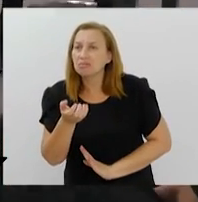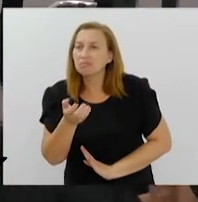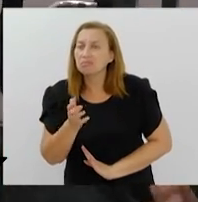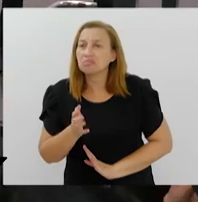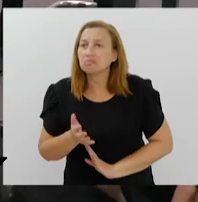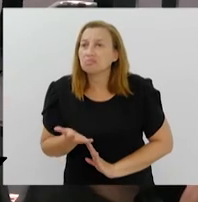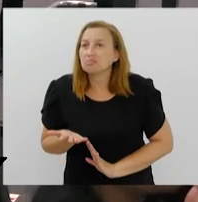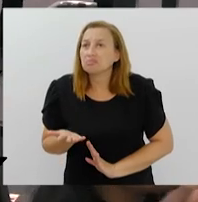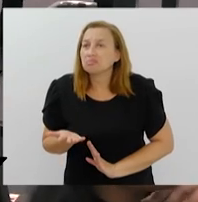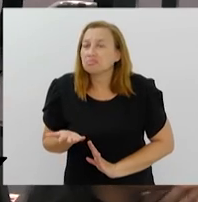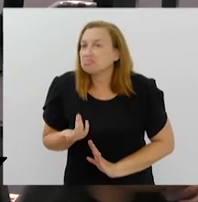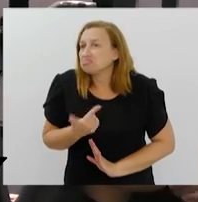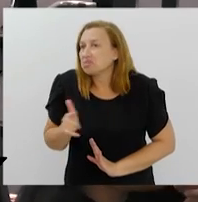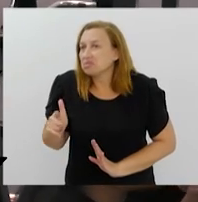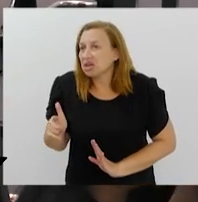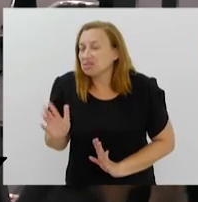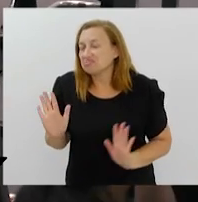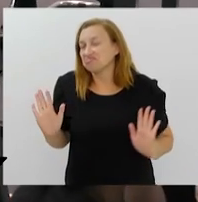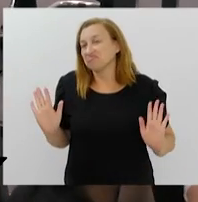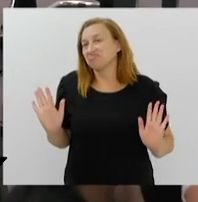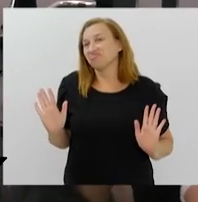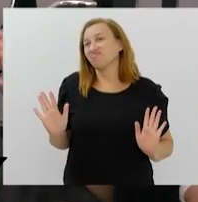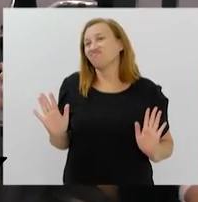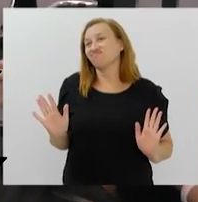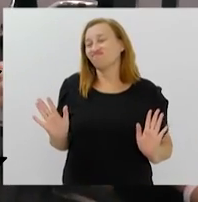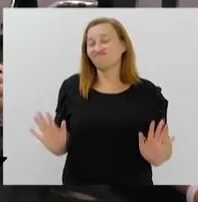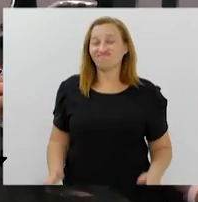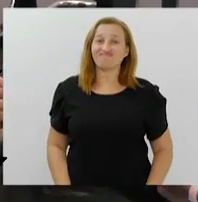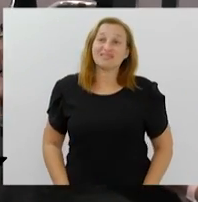pergunta não tem né Dá até